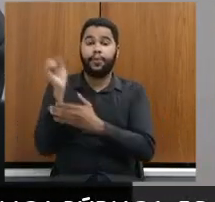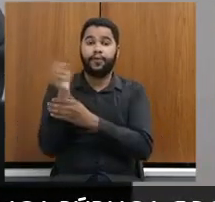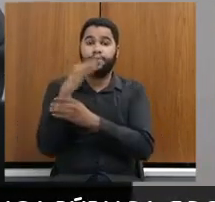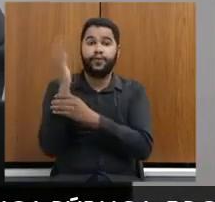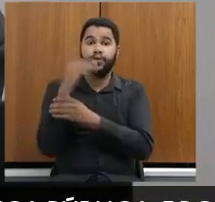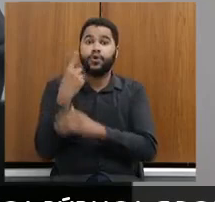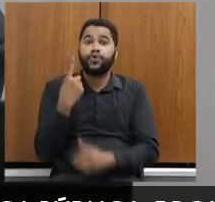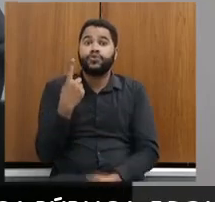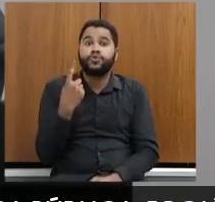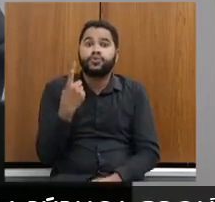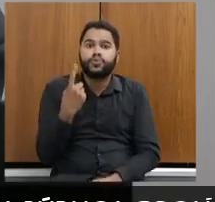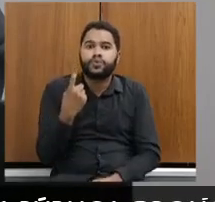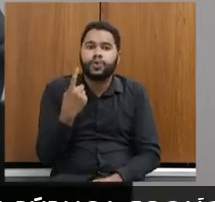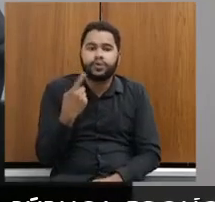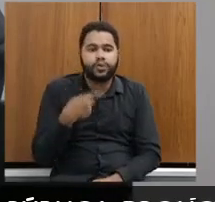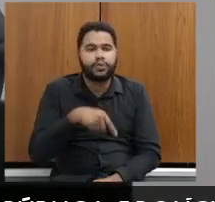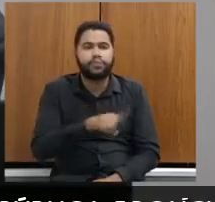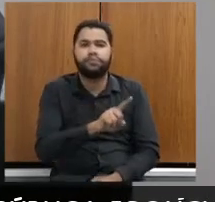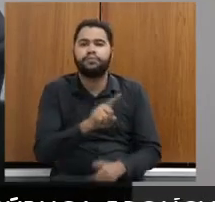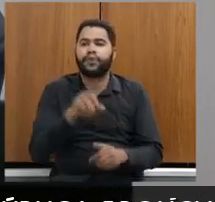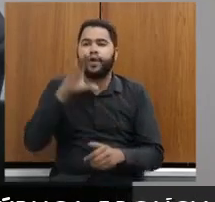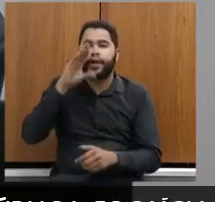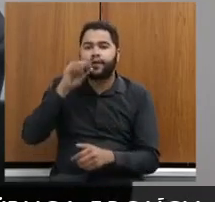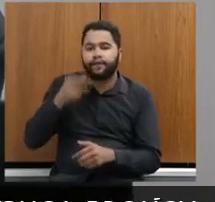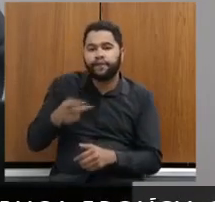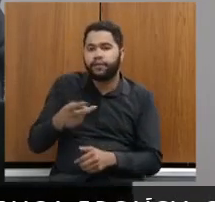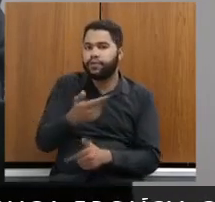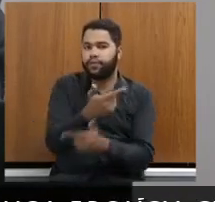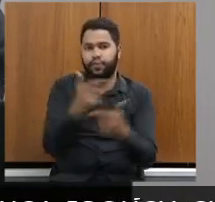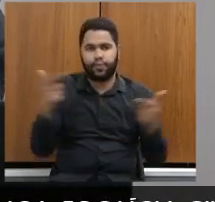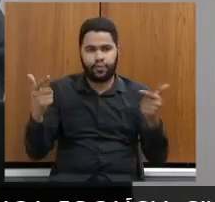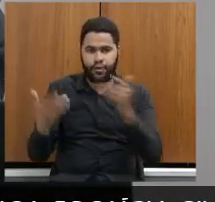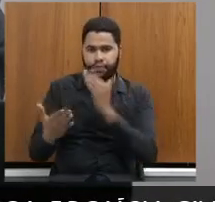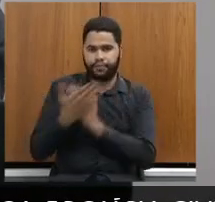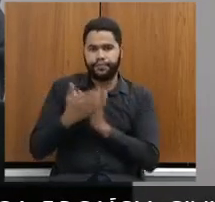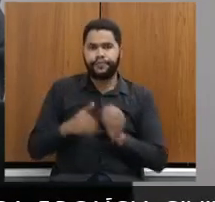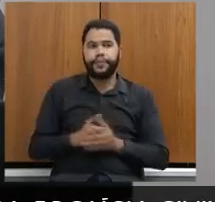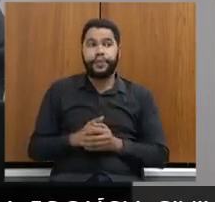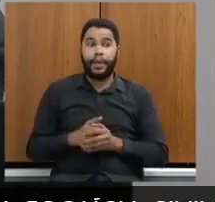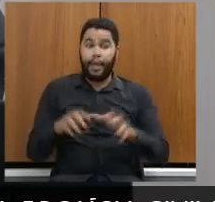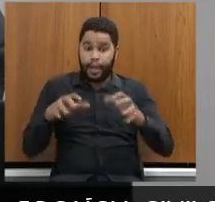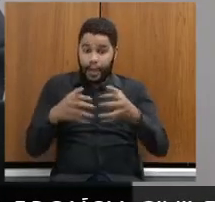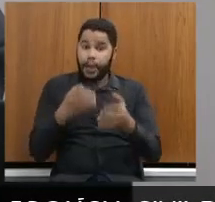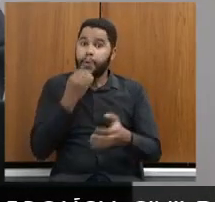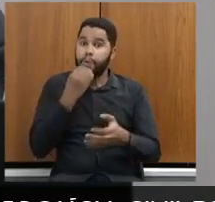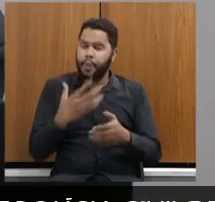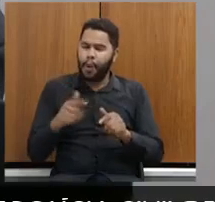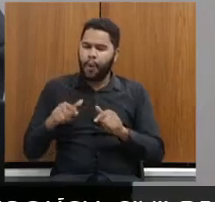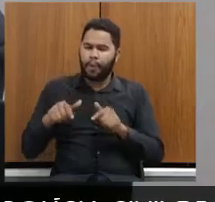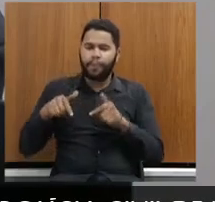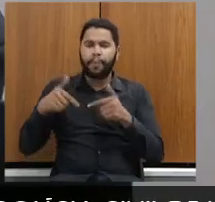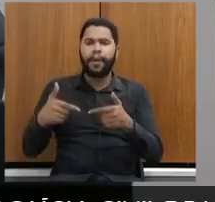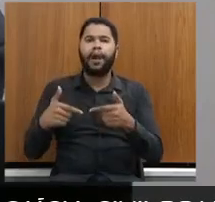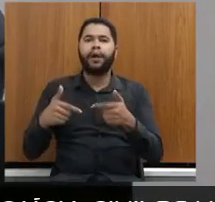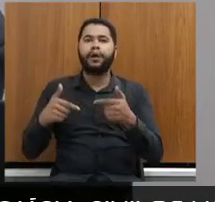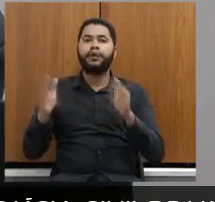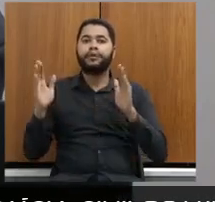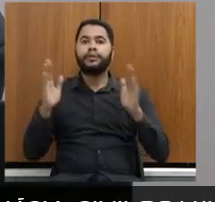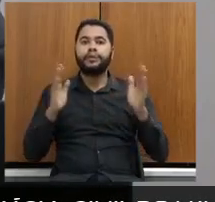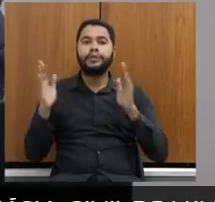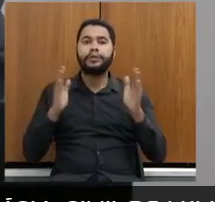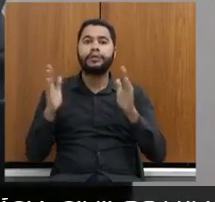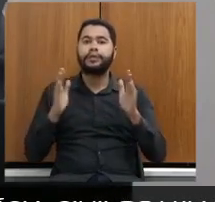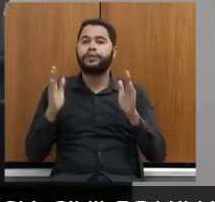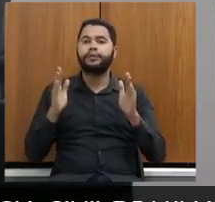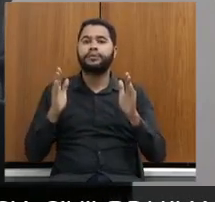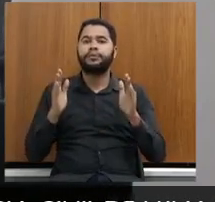e sair sozinho porque não tem efetivo para acompanhar a tropa é tão boa e dedicada que segurou essa crise de